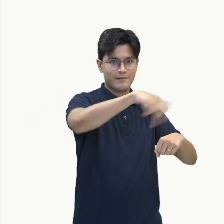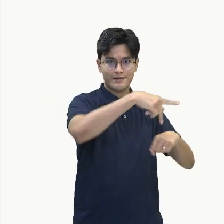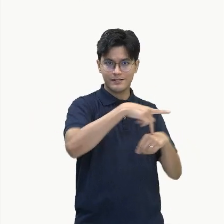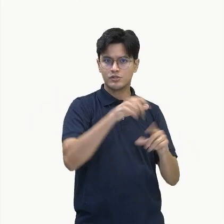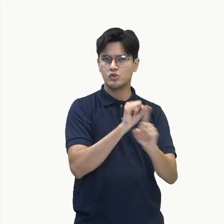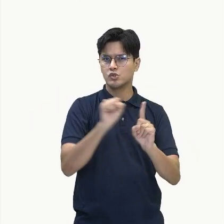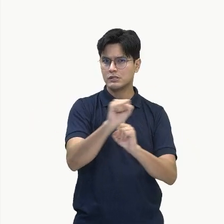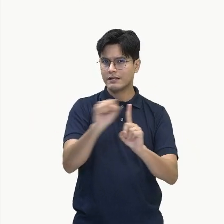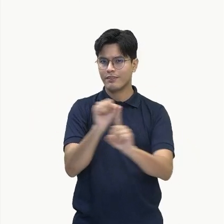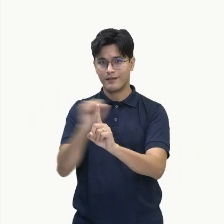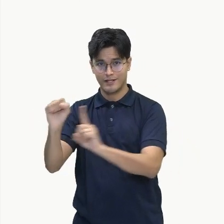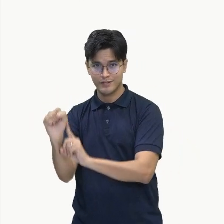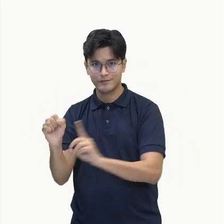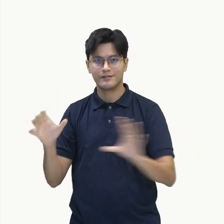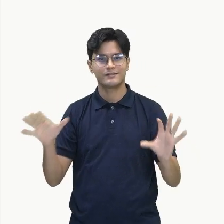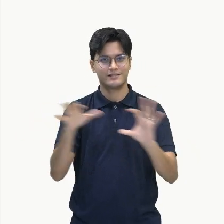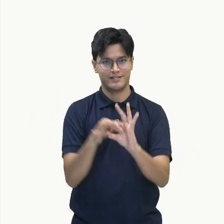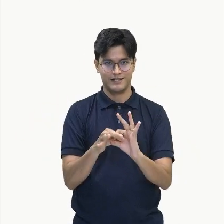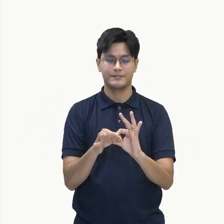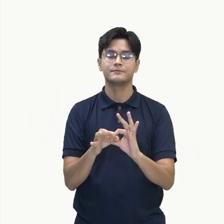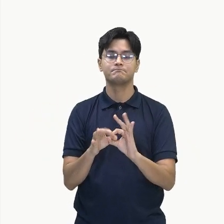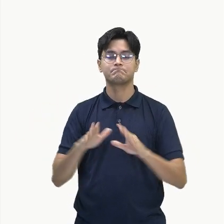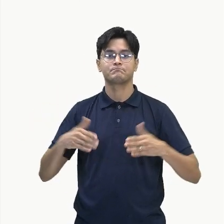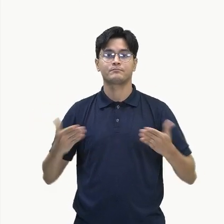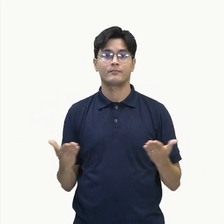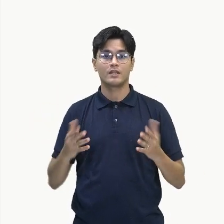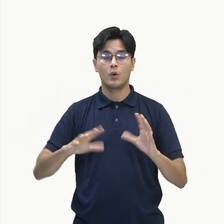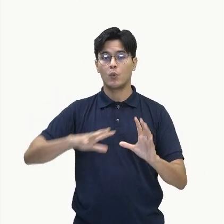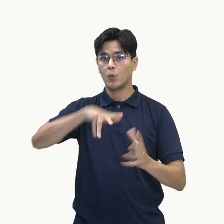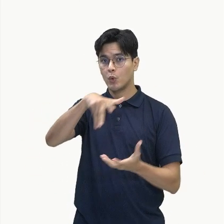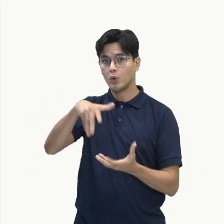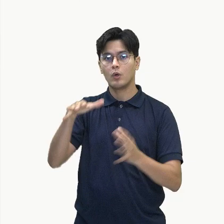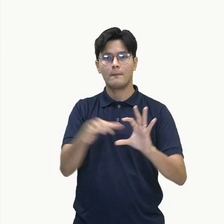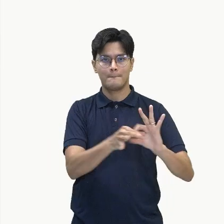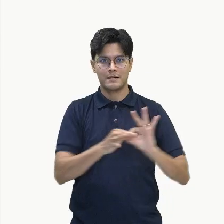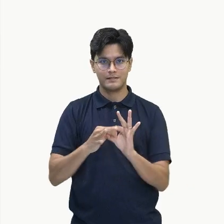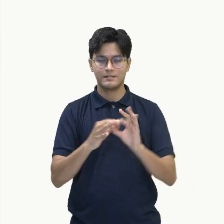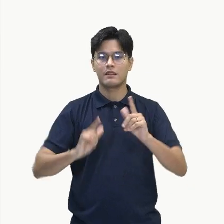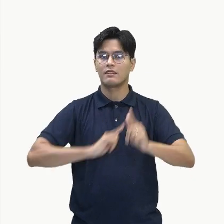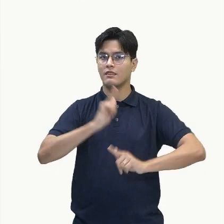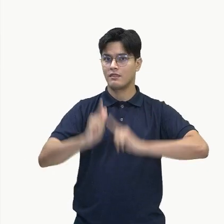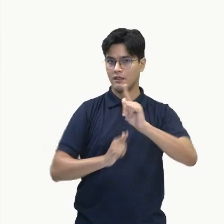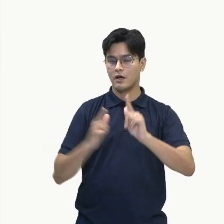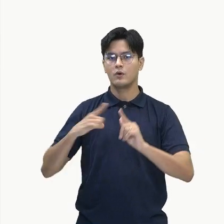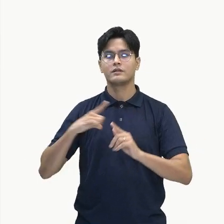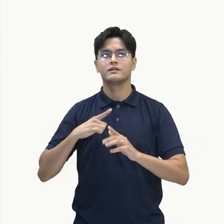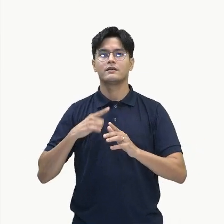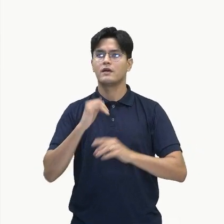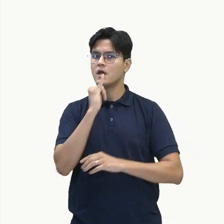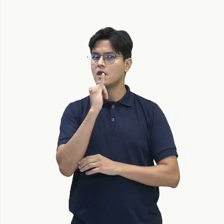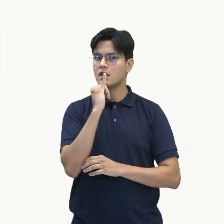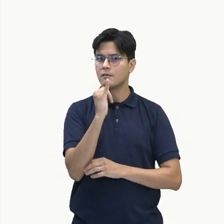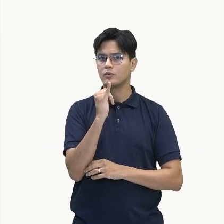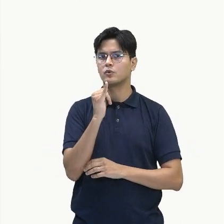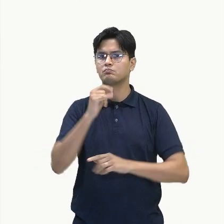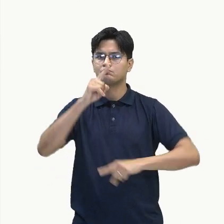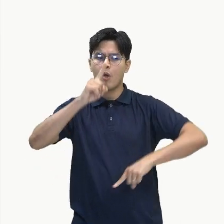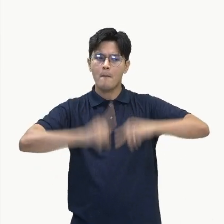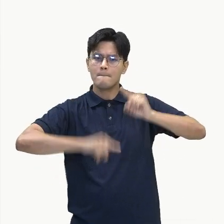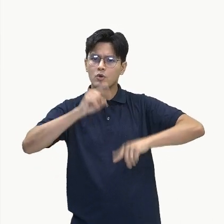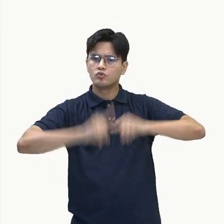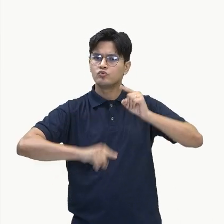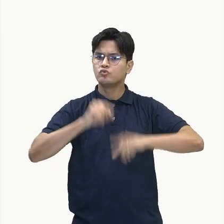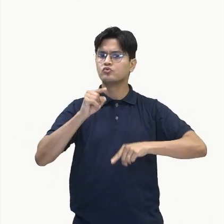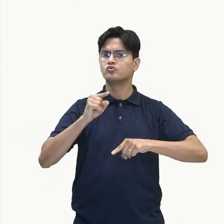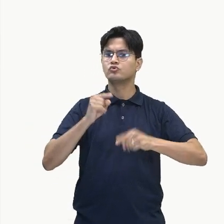geral. A globalização, ela envolve ali trocas rápidas de produtos, então a gente consegue